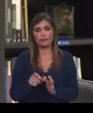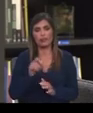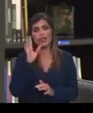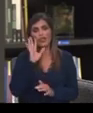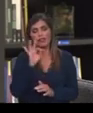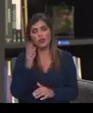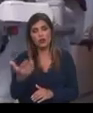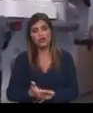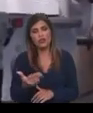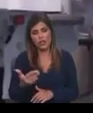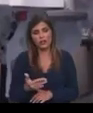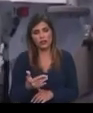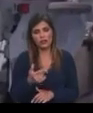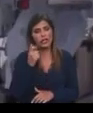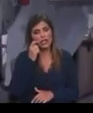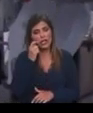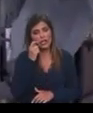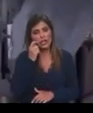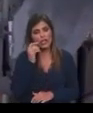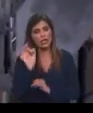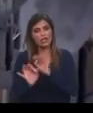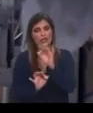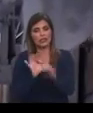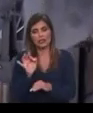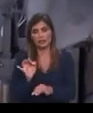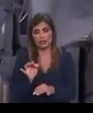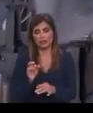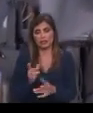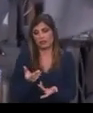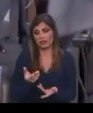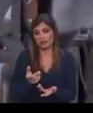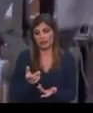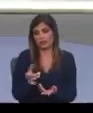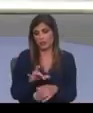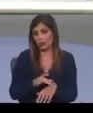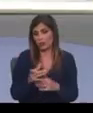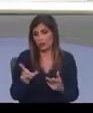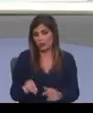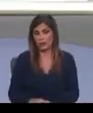também de quem está a prestar os cuidados médicos.